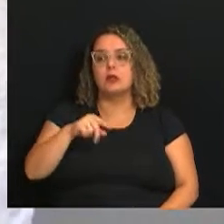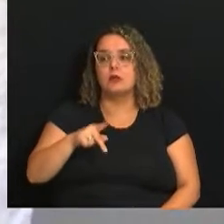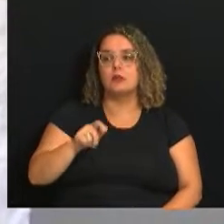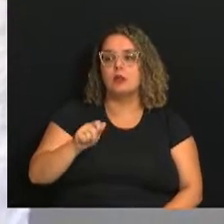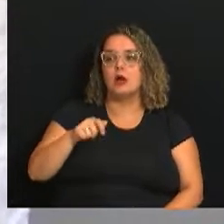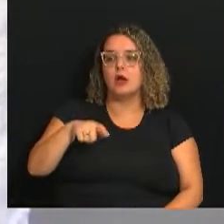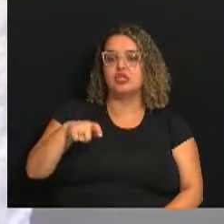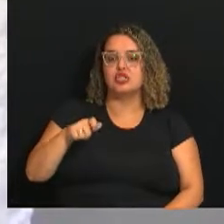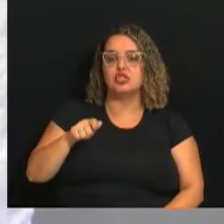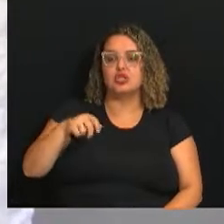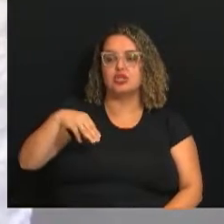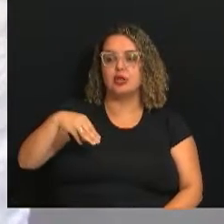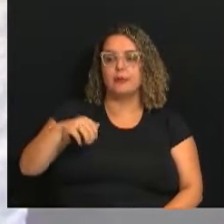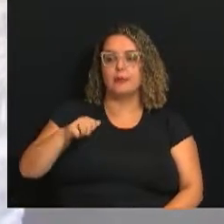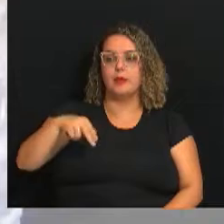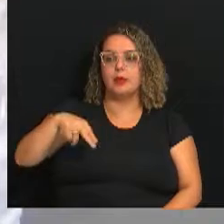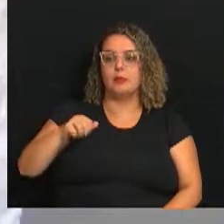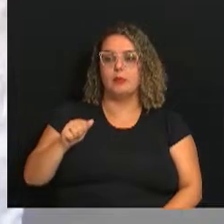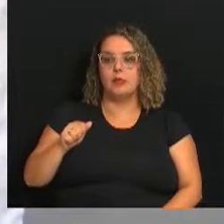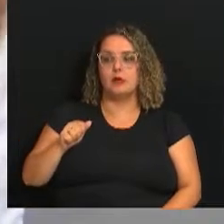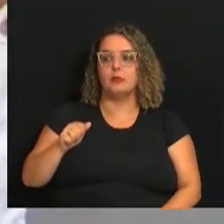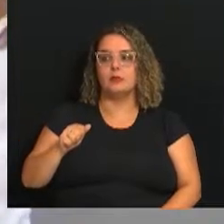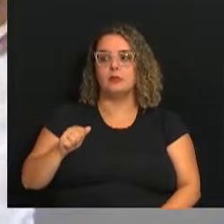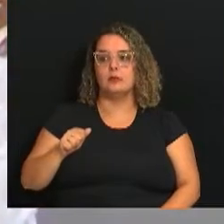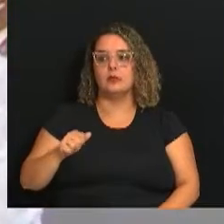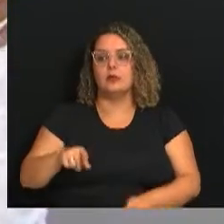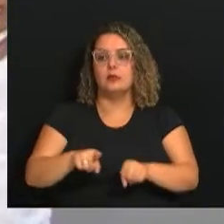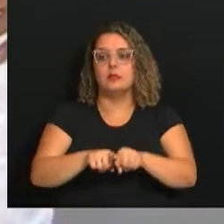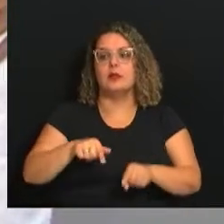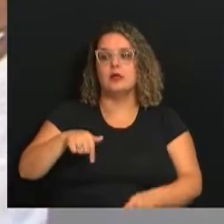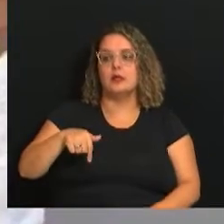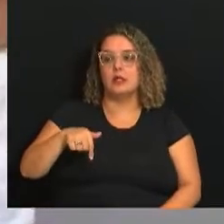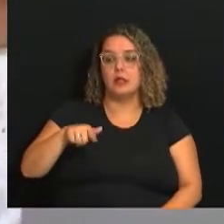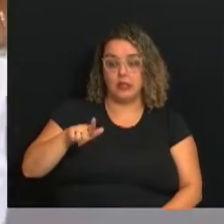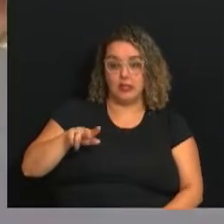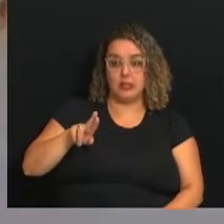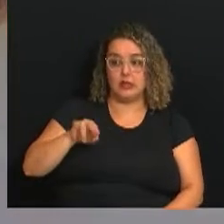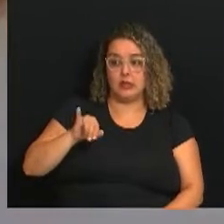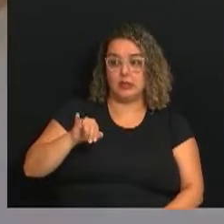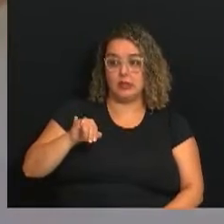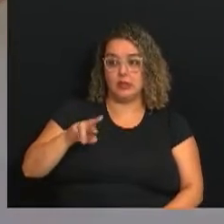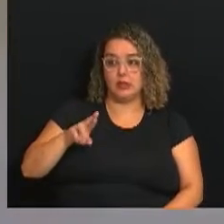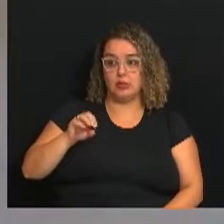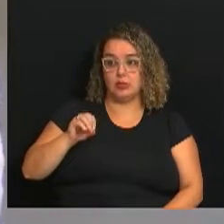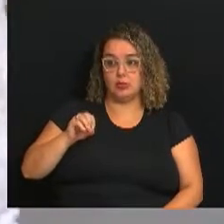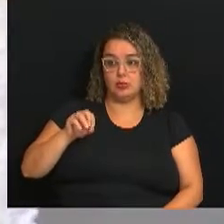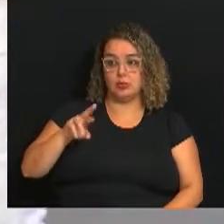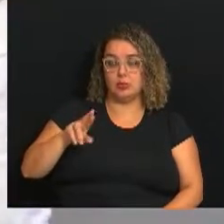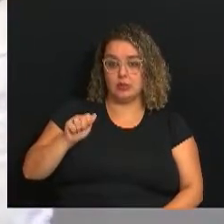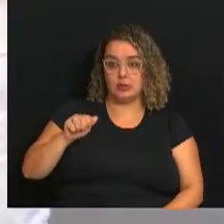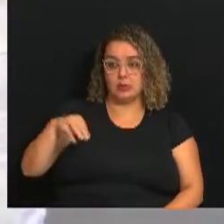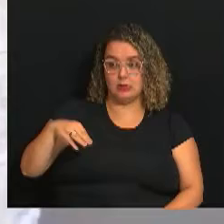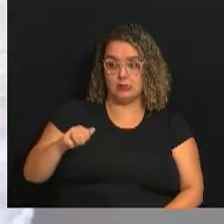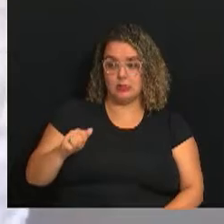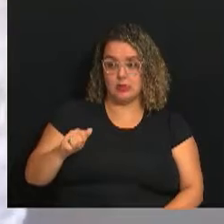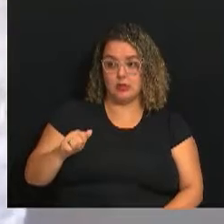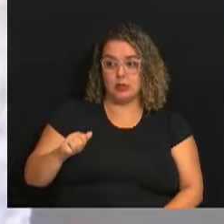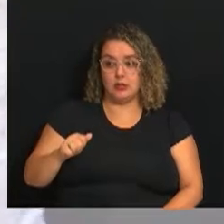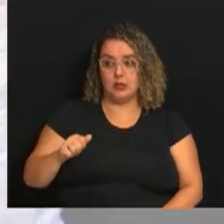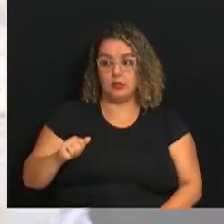afro-indígena. Eu sou um descendente tetela, um povo tetela da região que os invasores chamaram de Congo, e